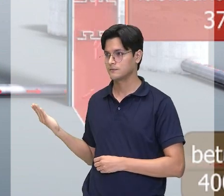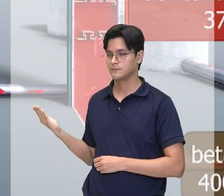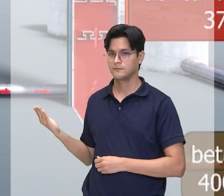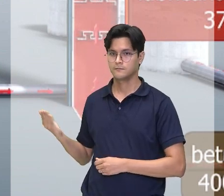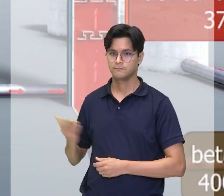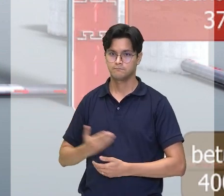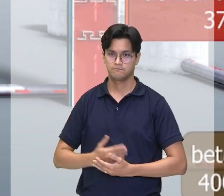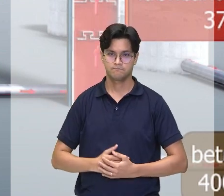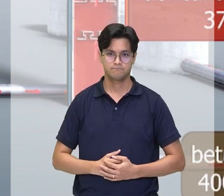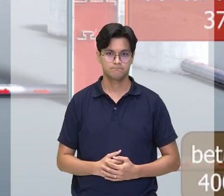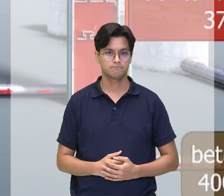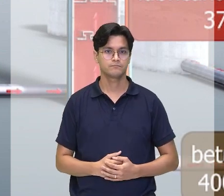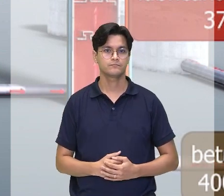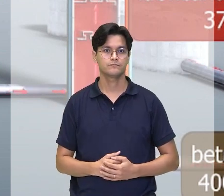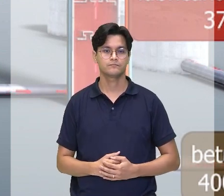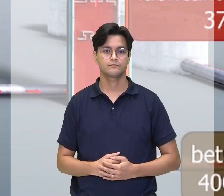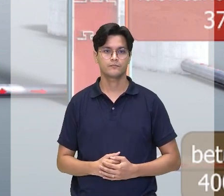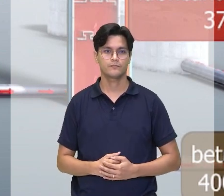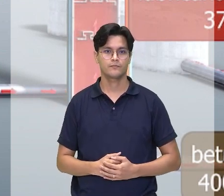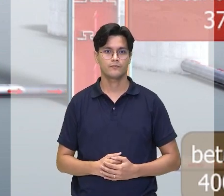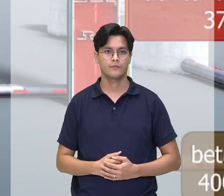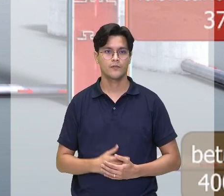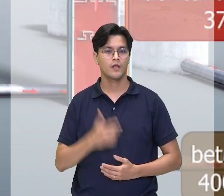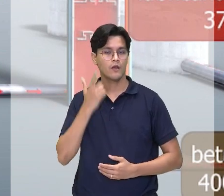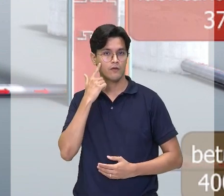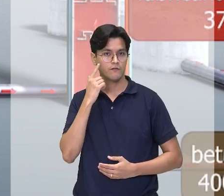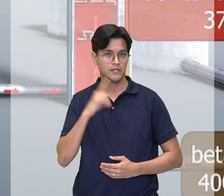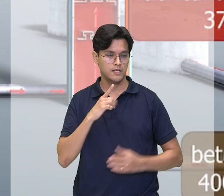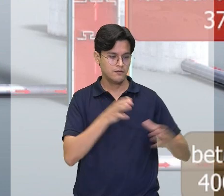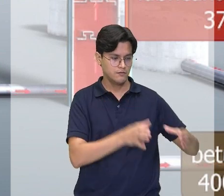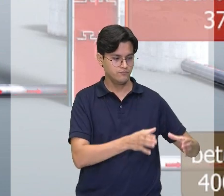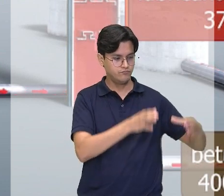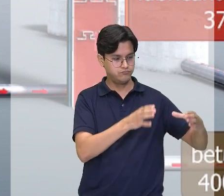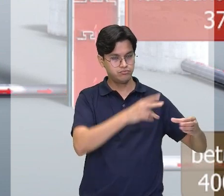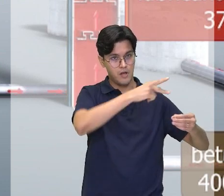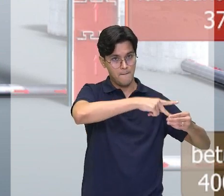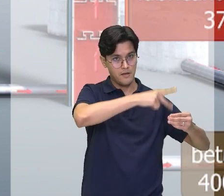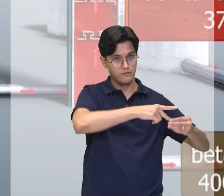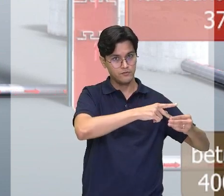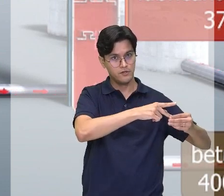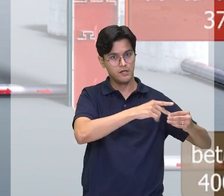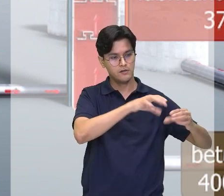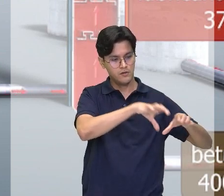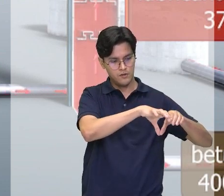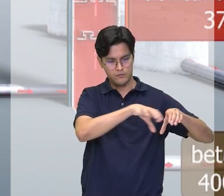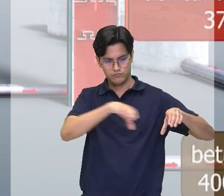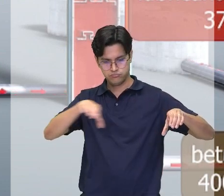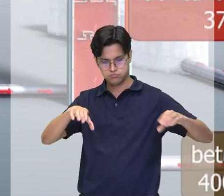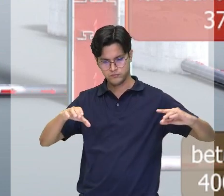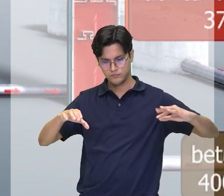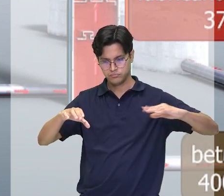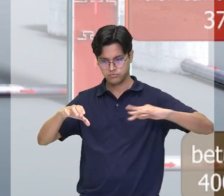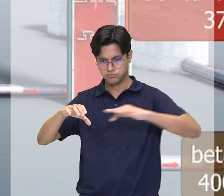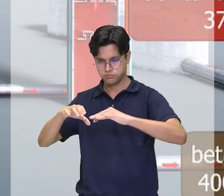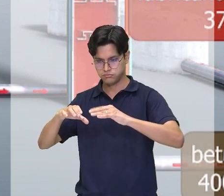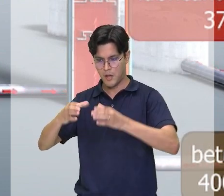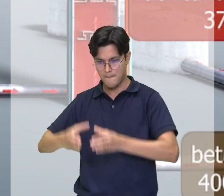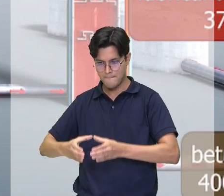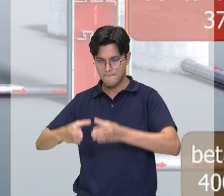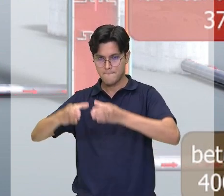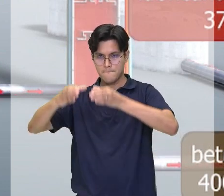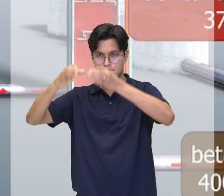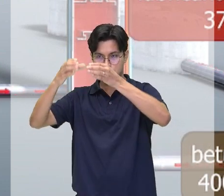o petróleo ele sai lá dos tanques, entra na primeira coluna, tá vendo o tubo, o